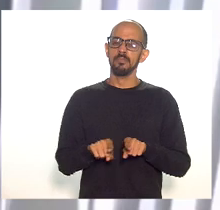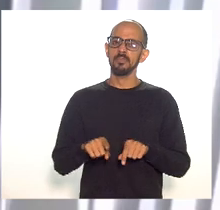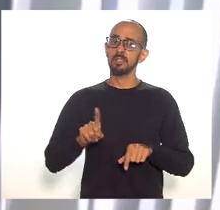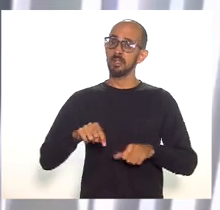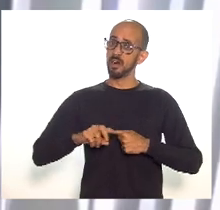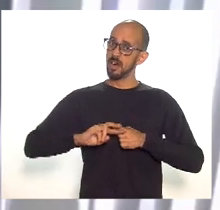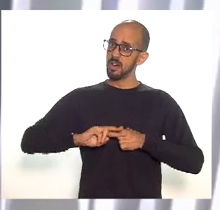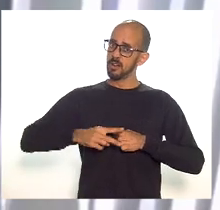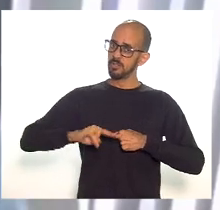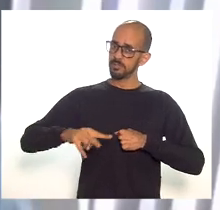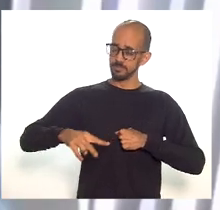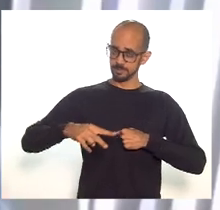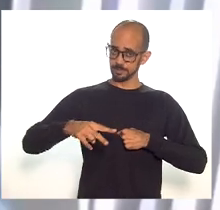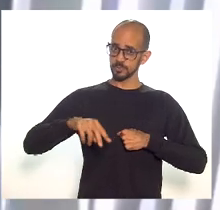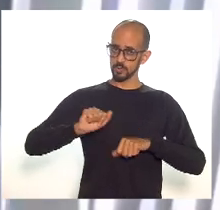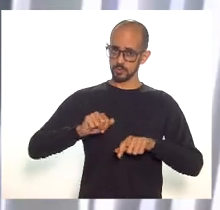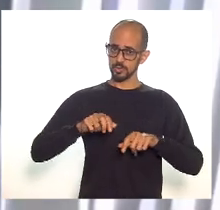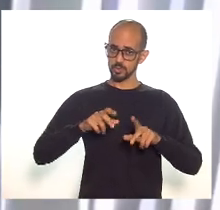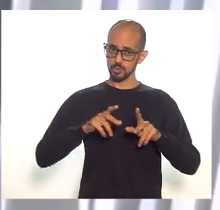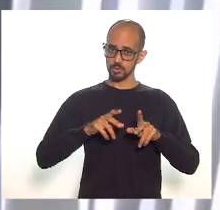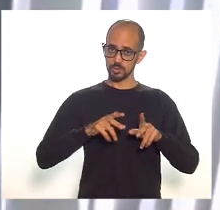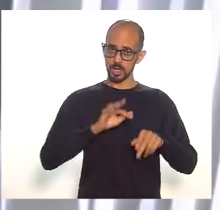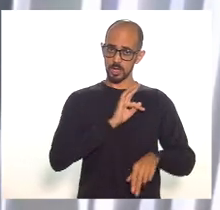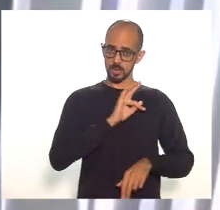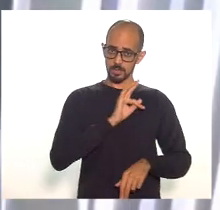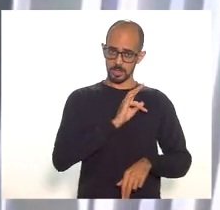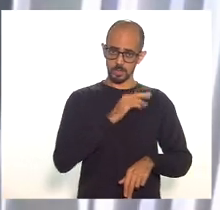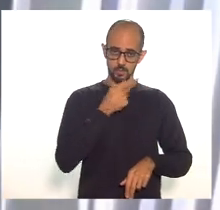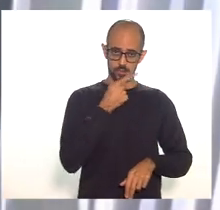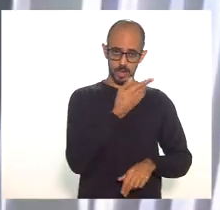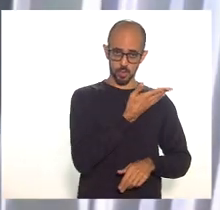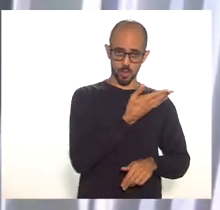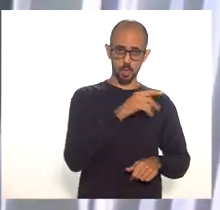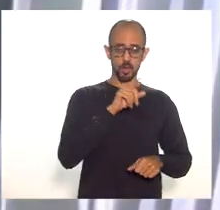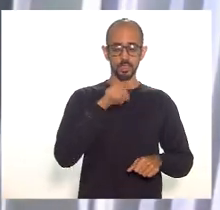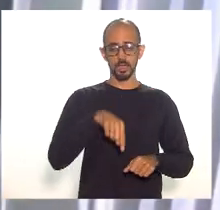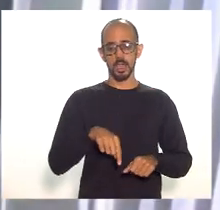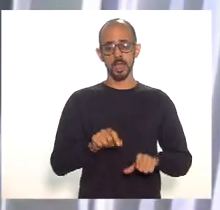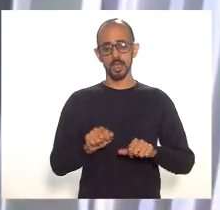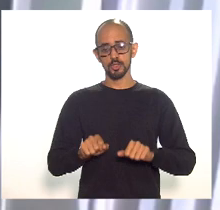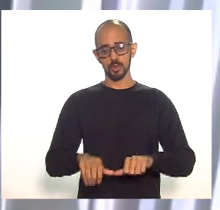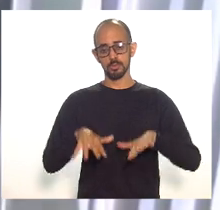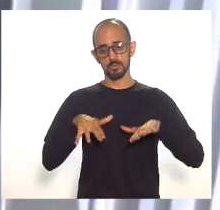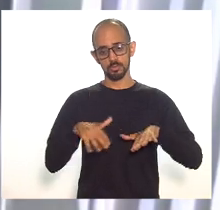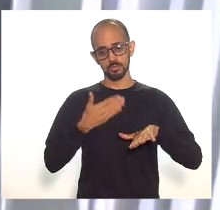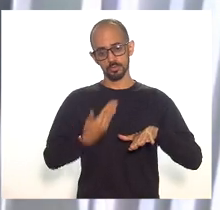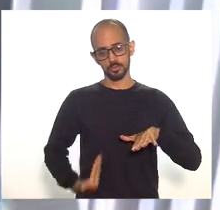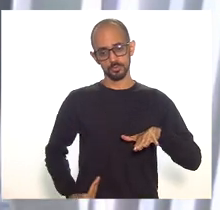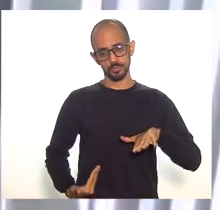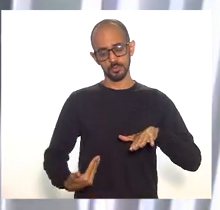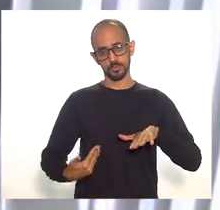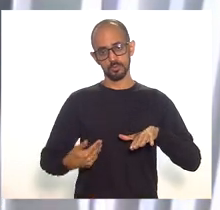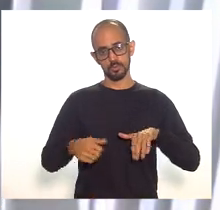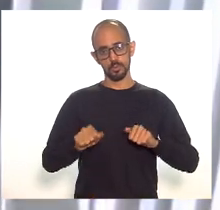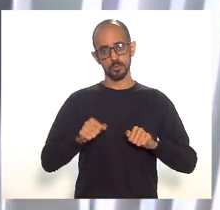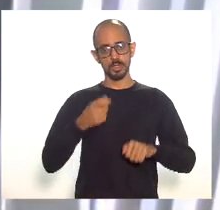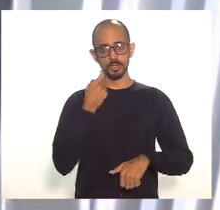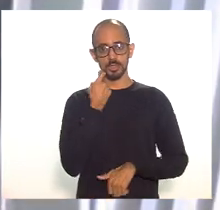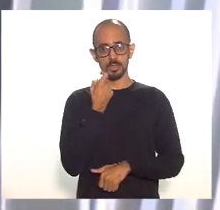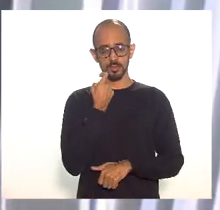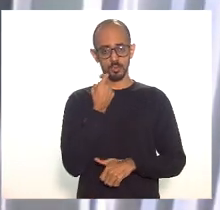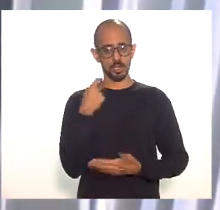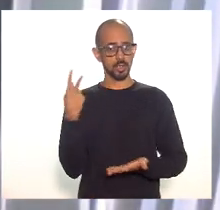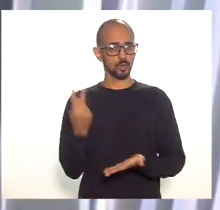que disse a deputada Marta Rocha agora há pouco, justamente sobre a nossa audiência de sexta-feira. Audiência